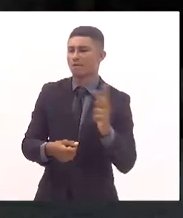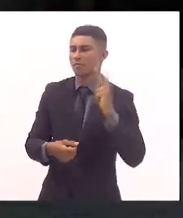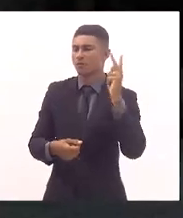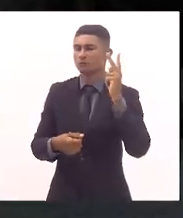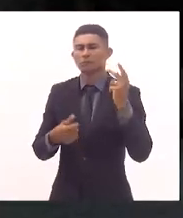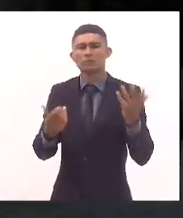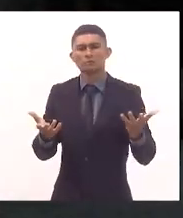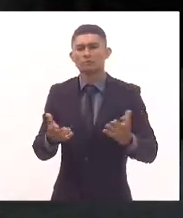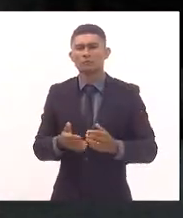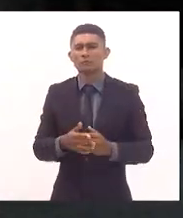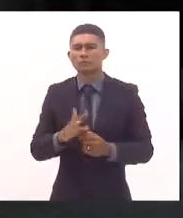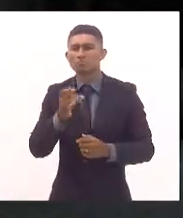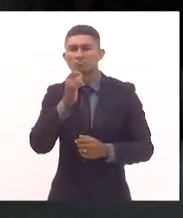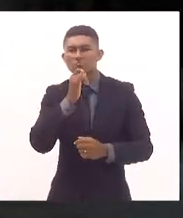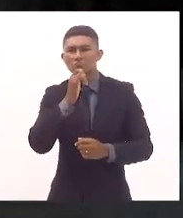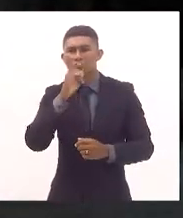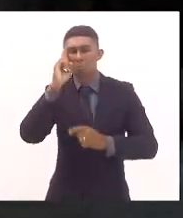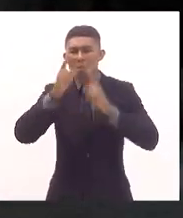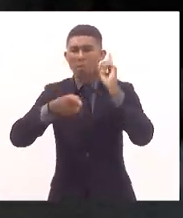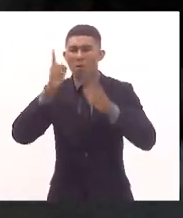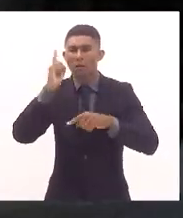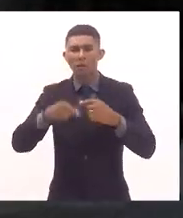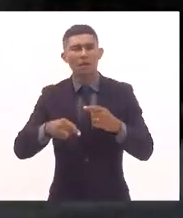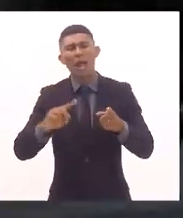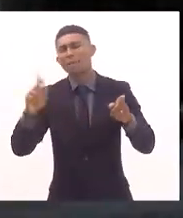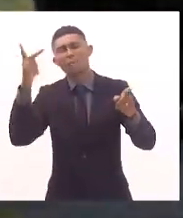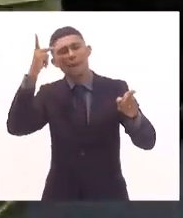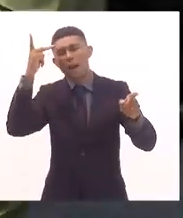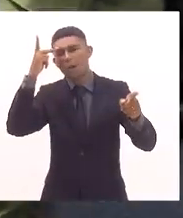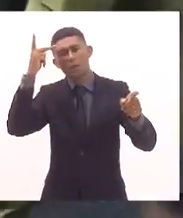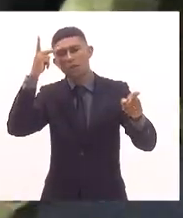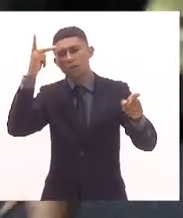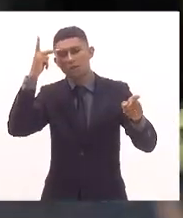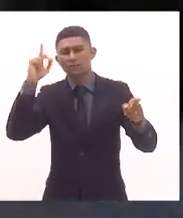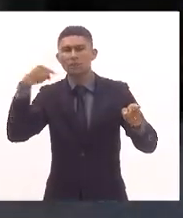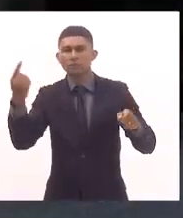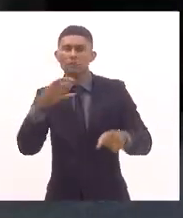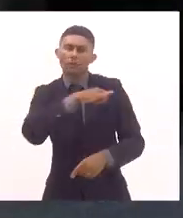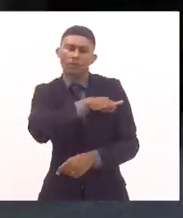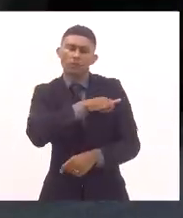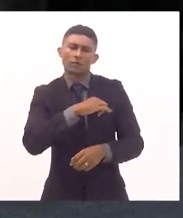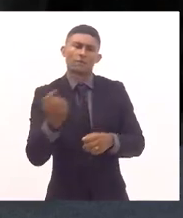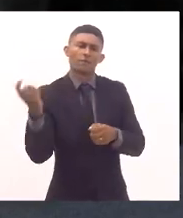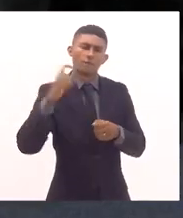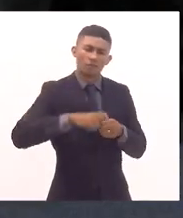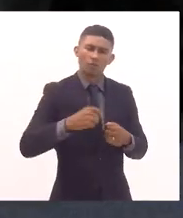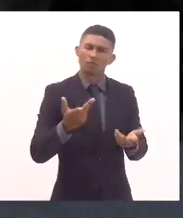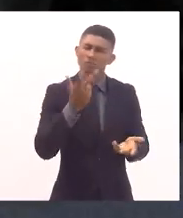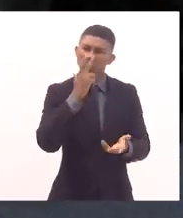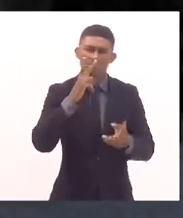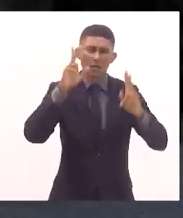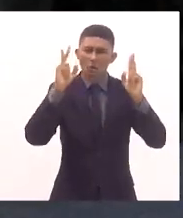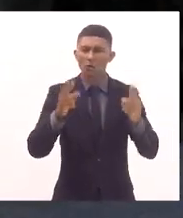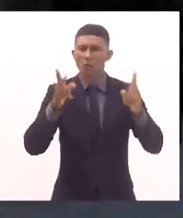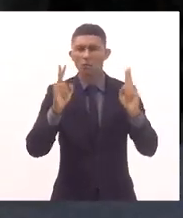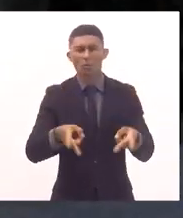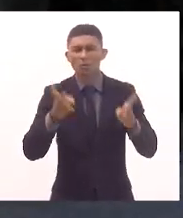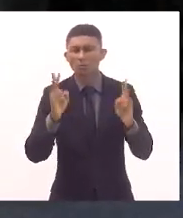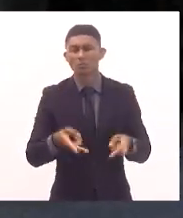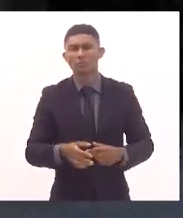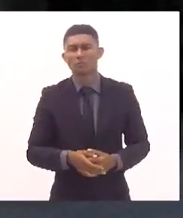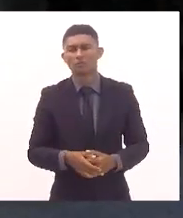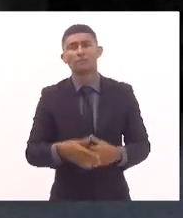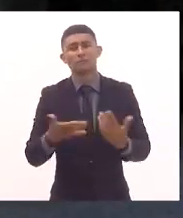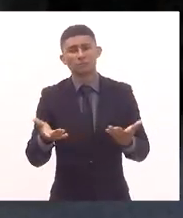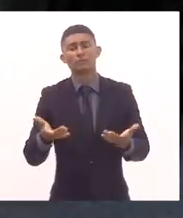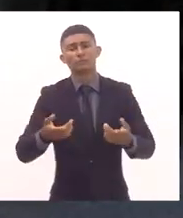mandar, por exemplo, casos para São Paulo para voltar para o Rio de Janeiro com o mesmo resultado pericial. Então a